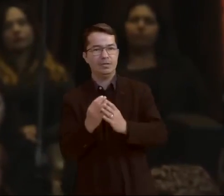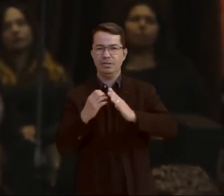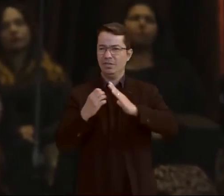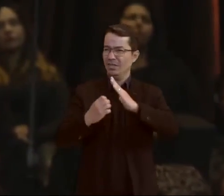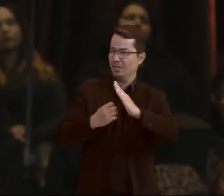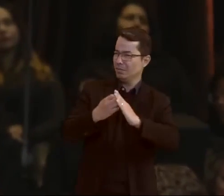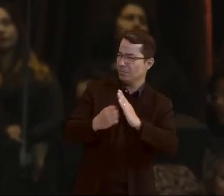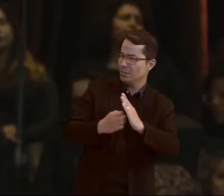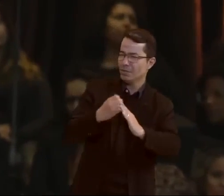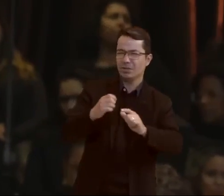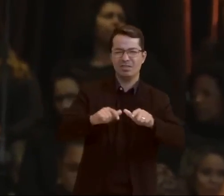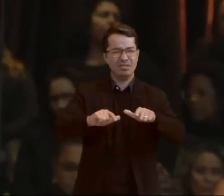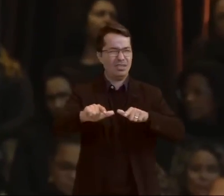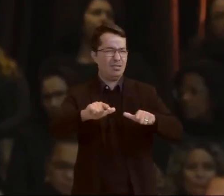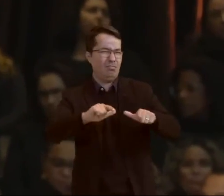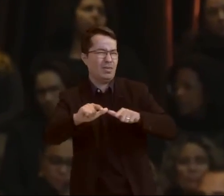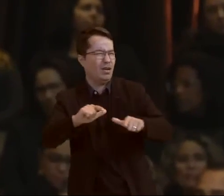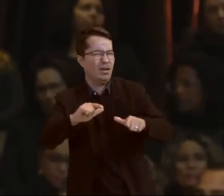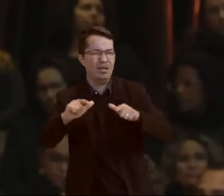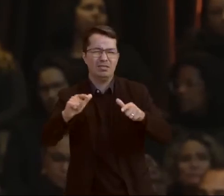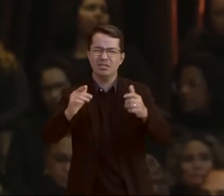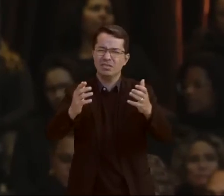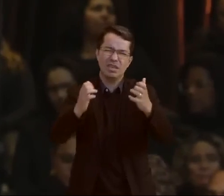estável. Chega de ser instável.